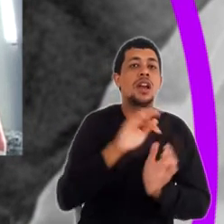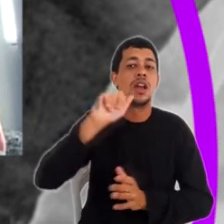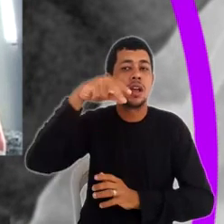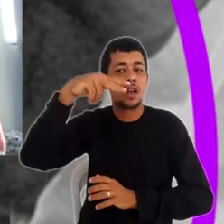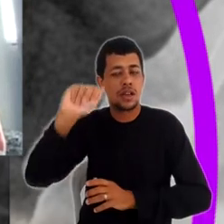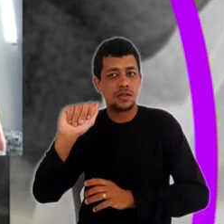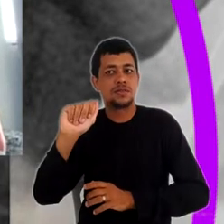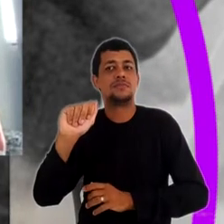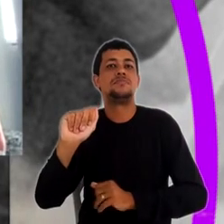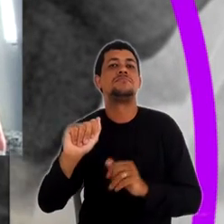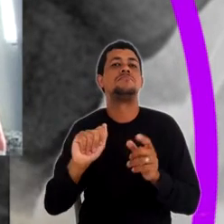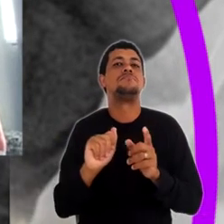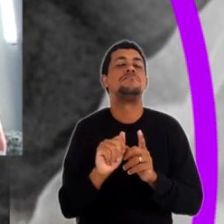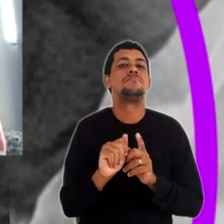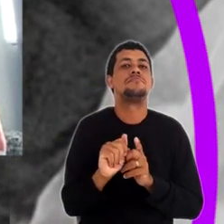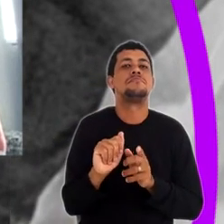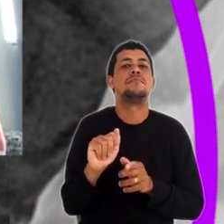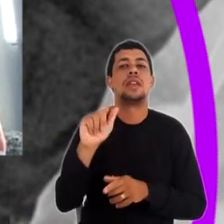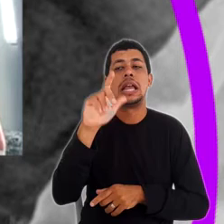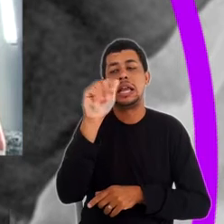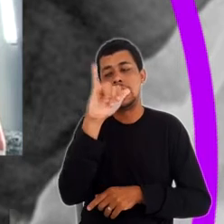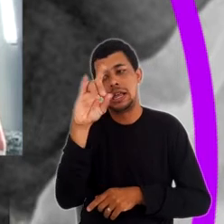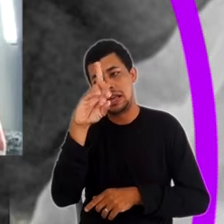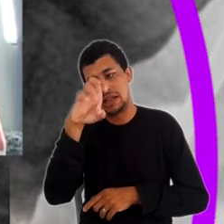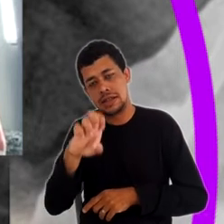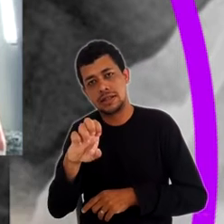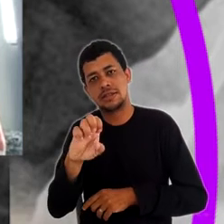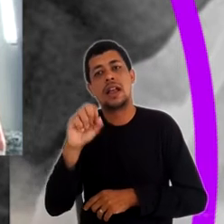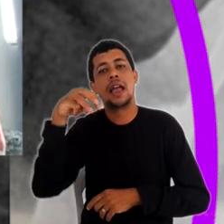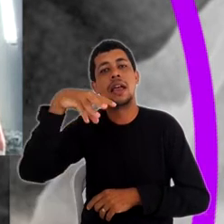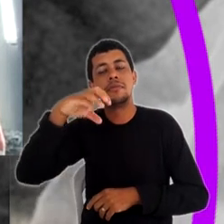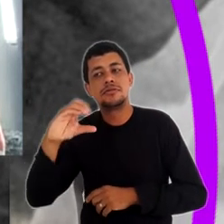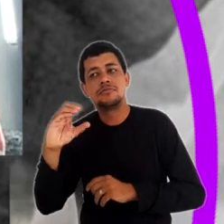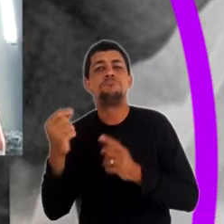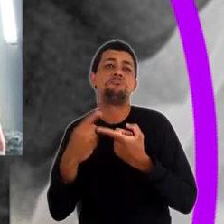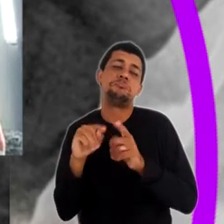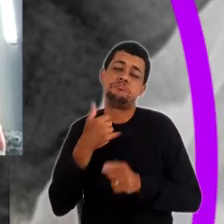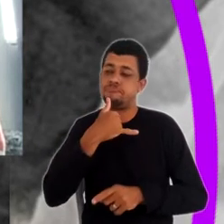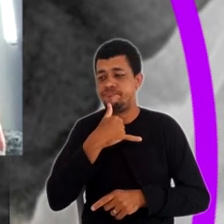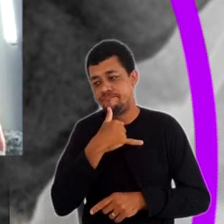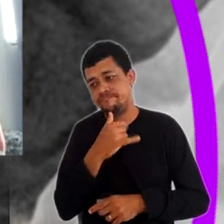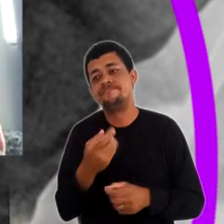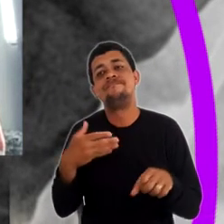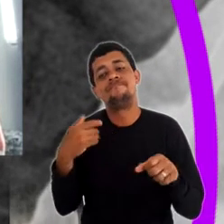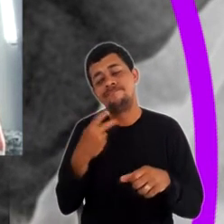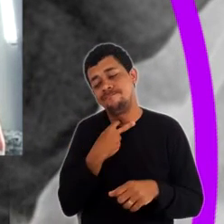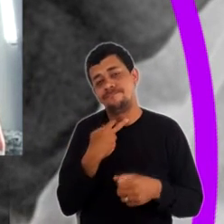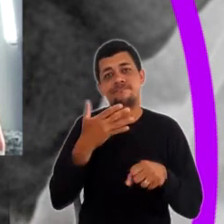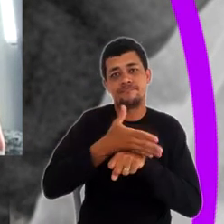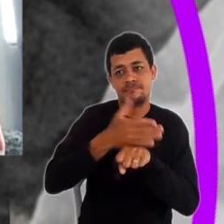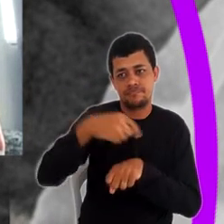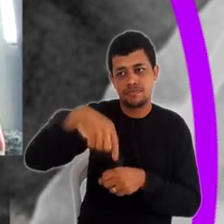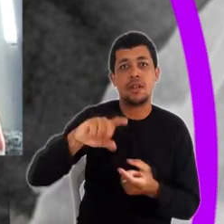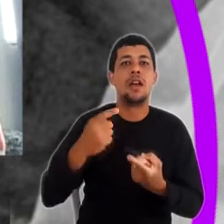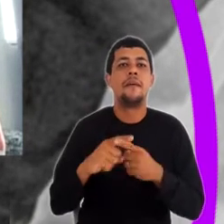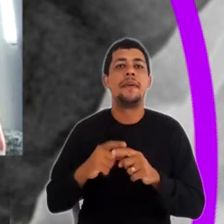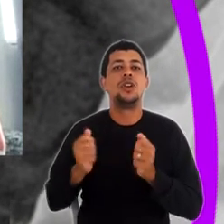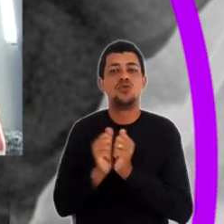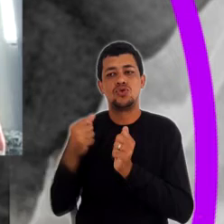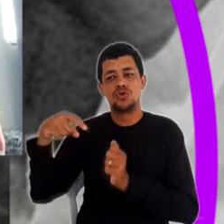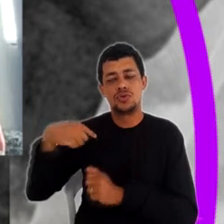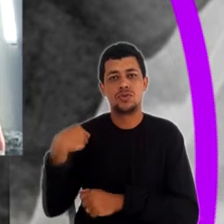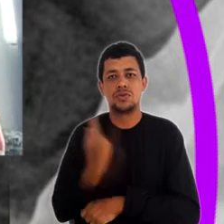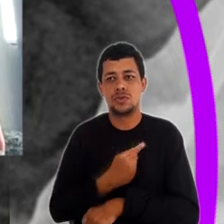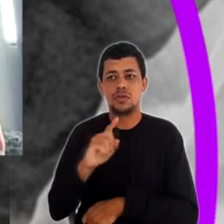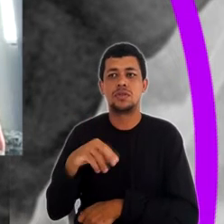Samanta Medina, a Light MC, que infelizmente não conseguiu participar com a gente hoje, mas está aqui com a